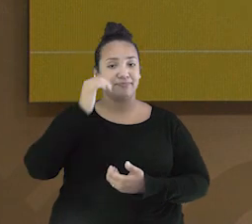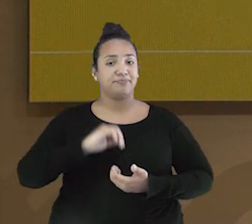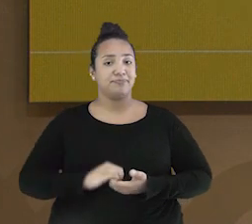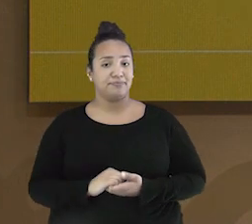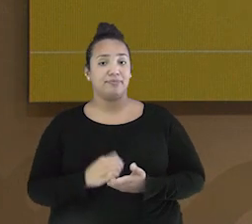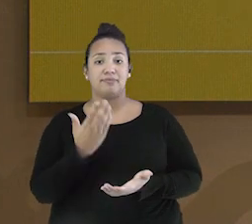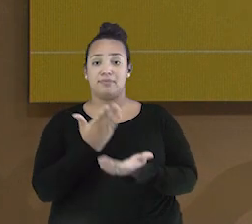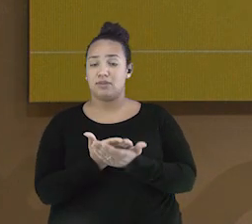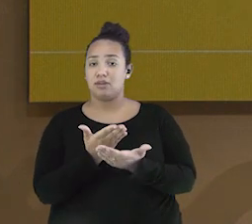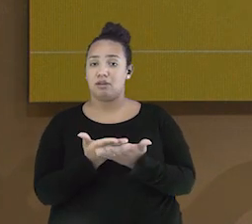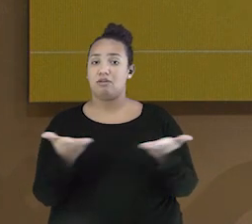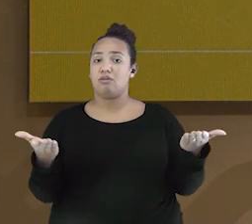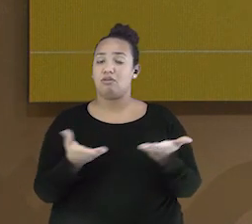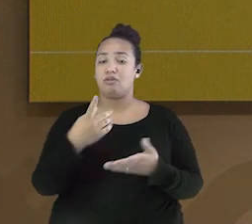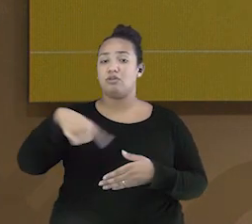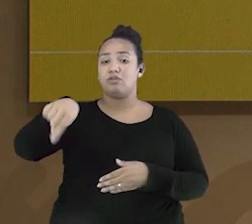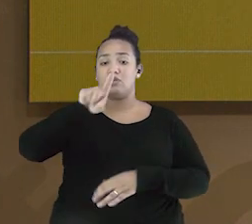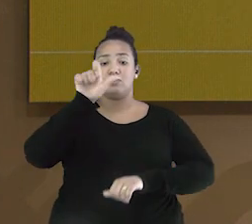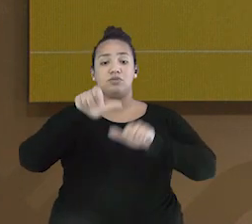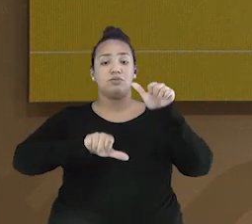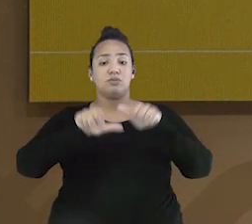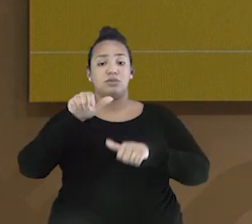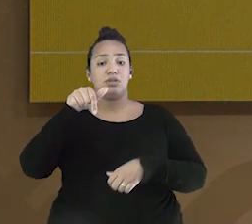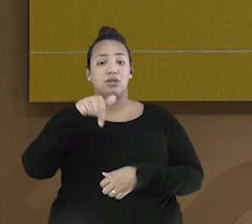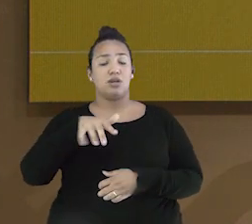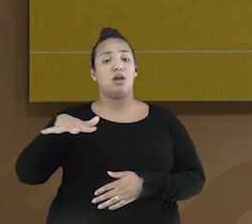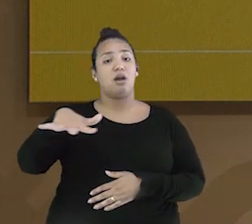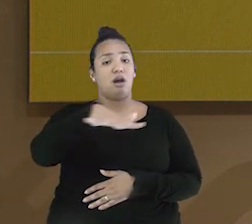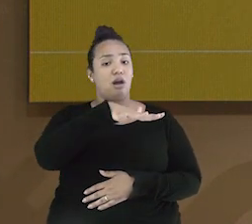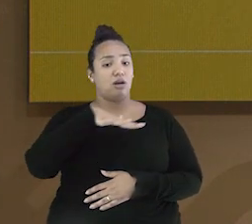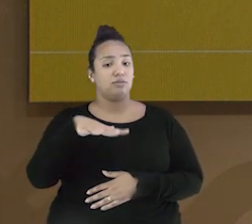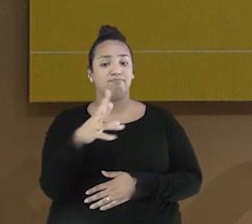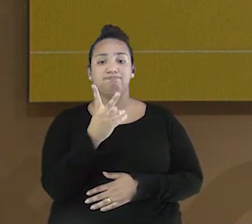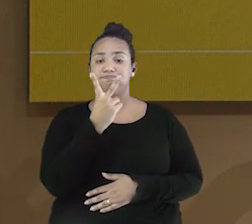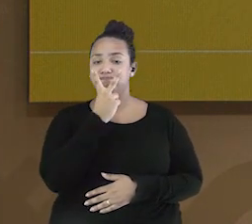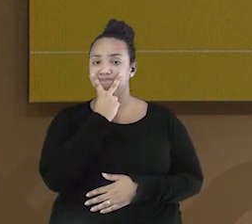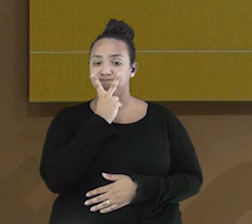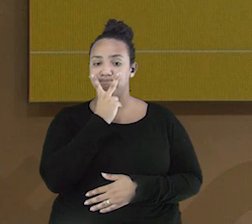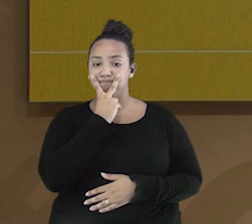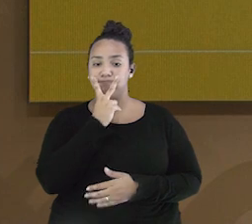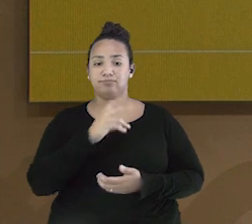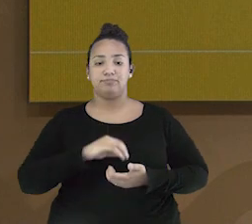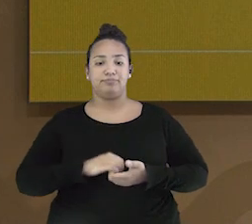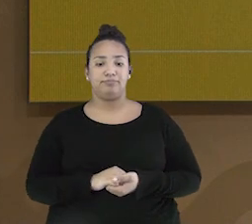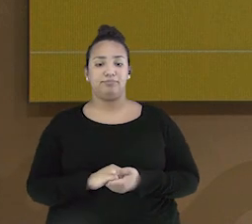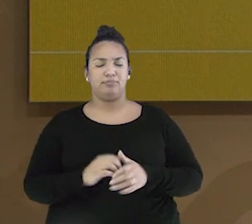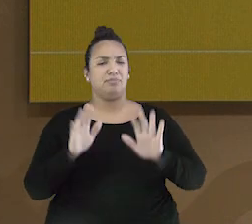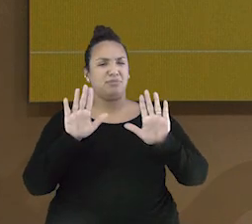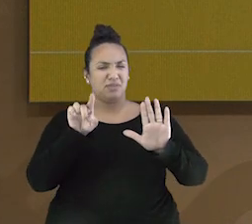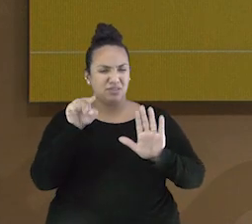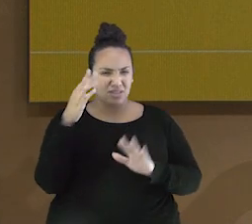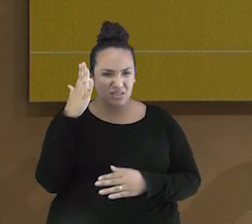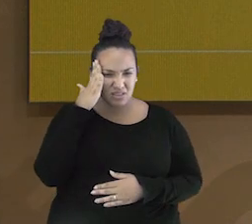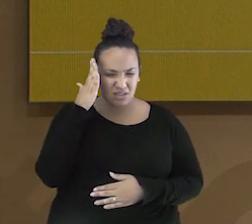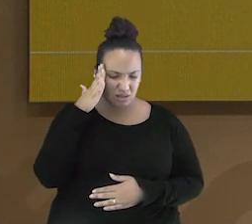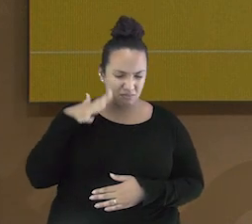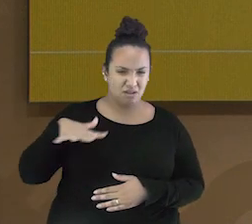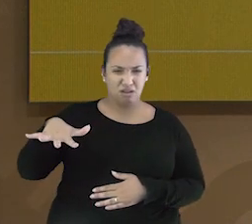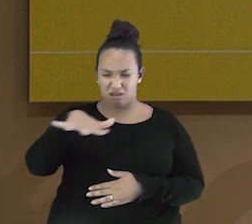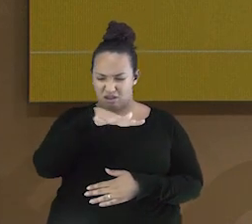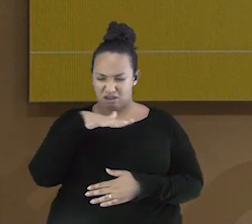nesta aula, nós vamos analisar a região metropolitana da Grande Vitória. Mas vocês sabem o que é